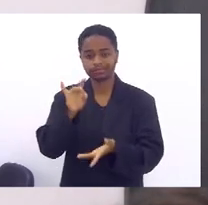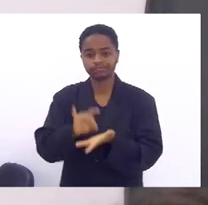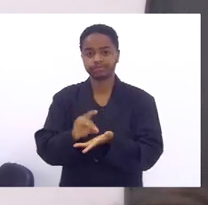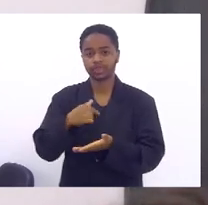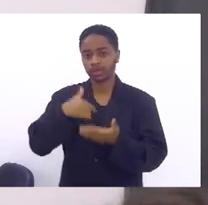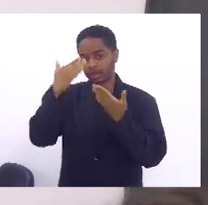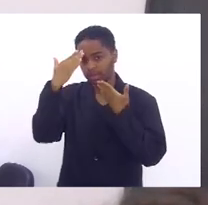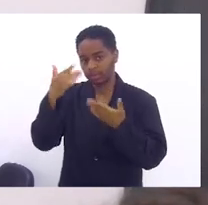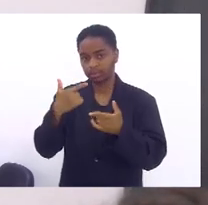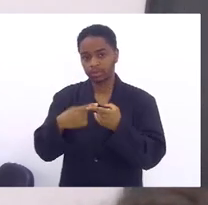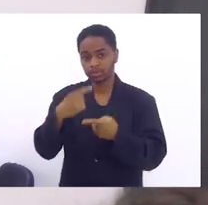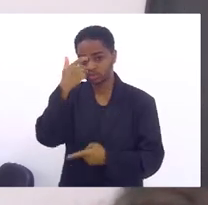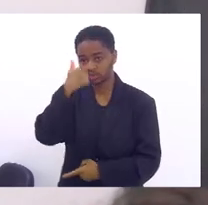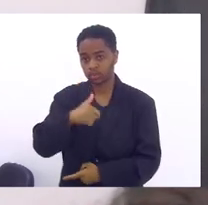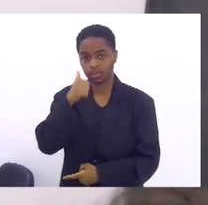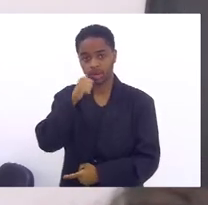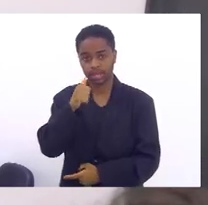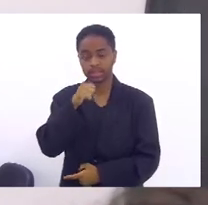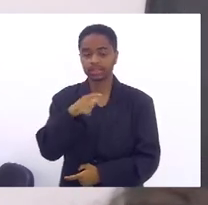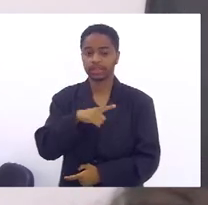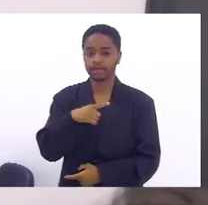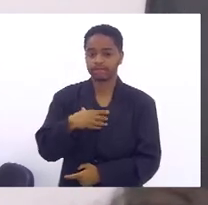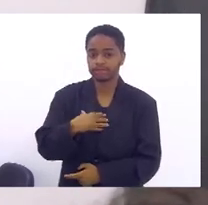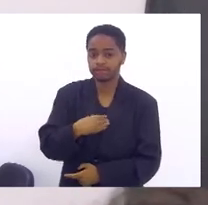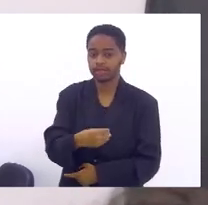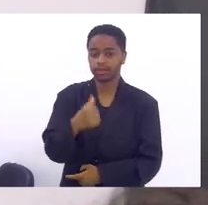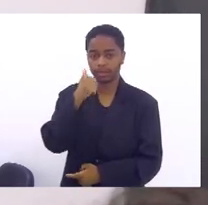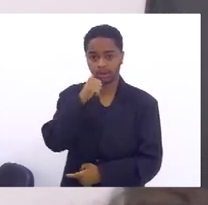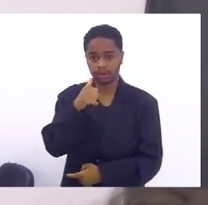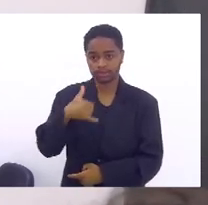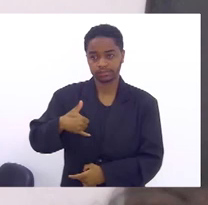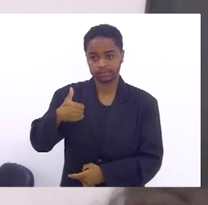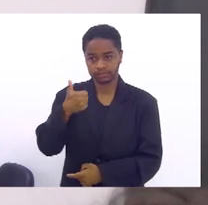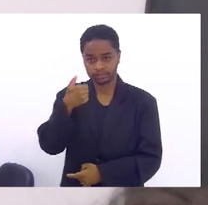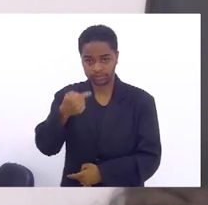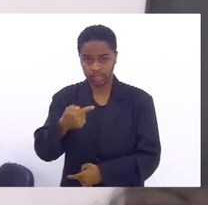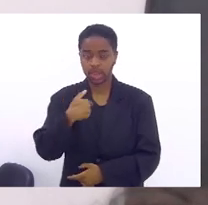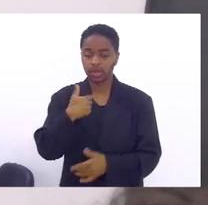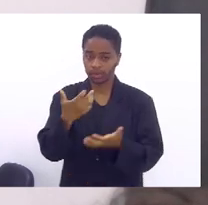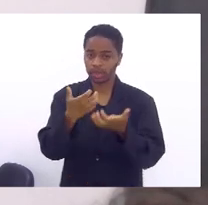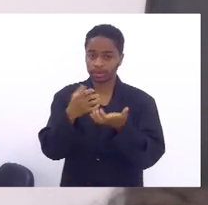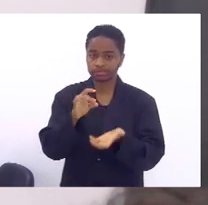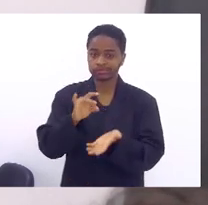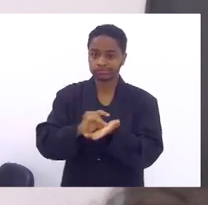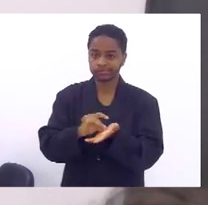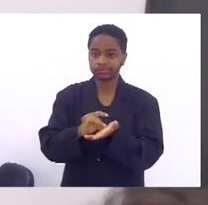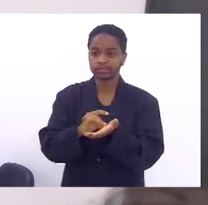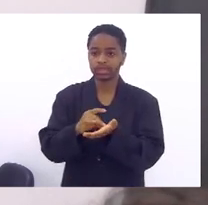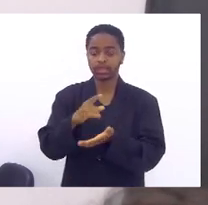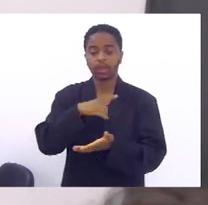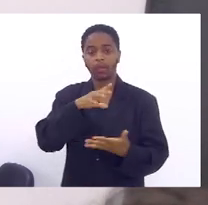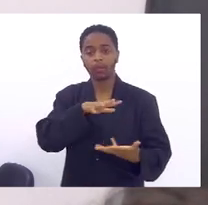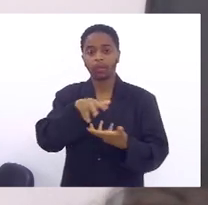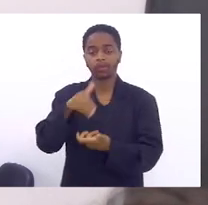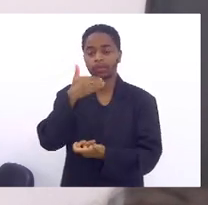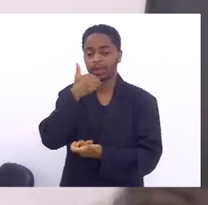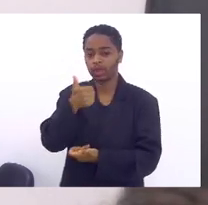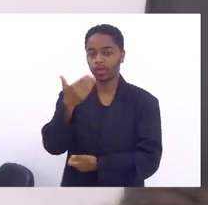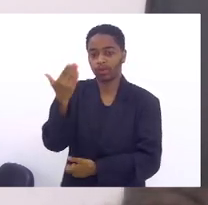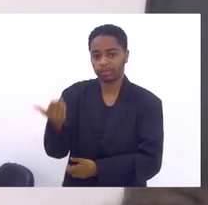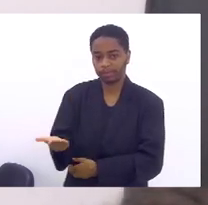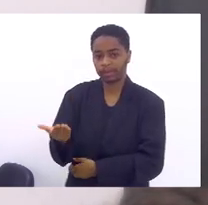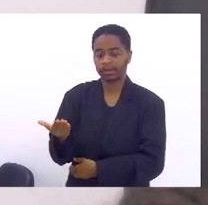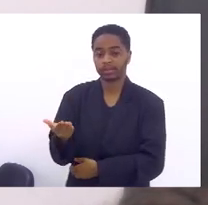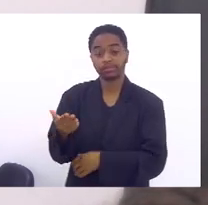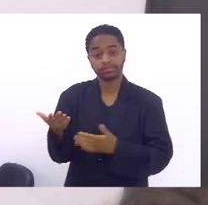mulher por ter uma filha Mulher de 17 anos que eu quero sim deixar um mundo melhor para minha filha isso é uma responsabilidade